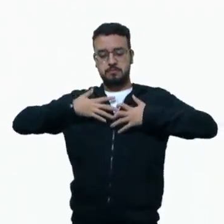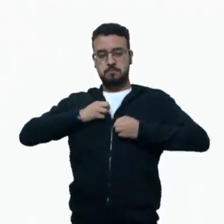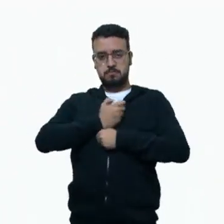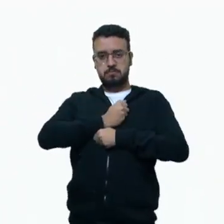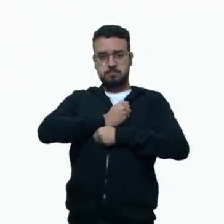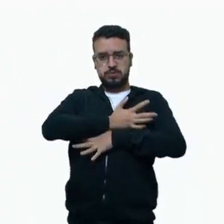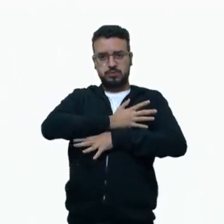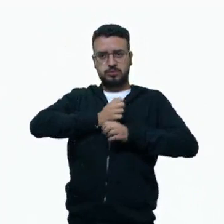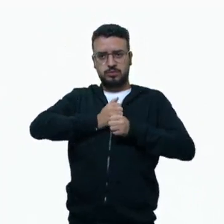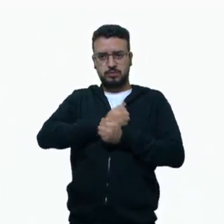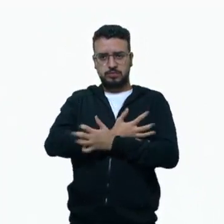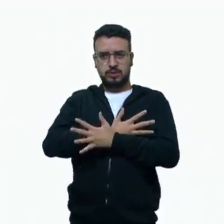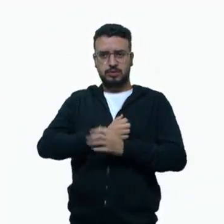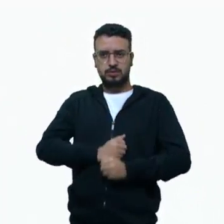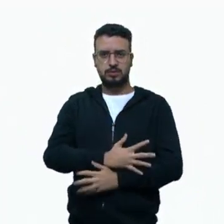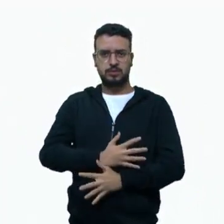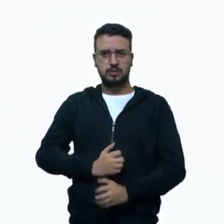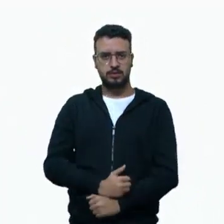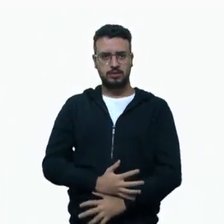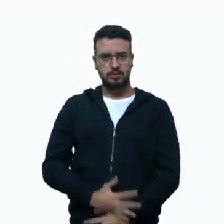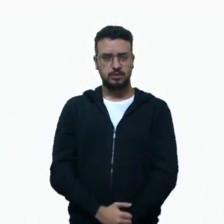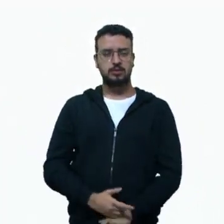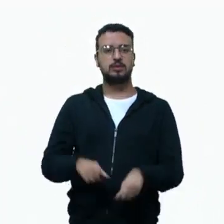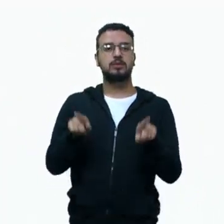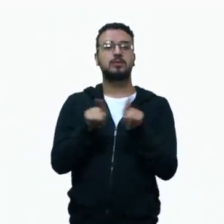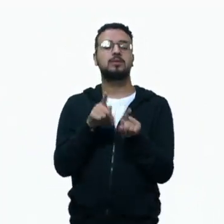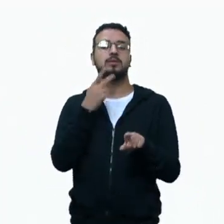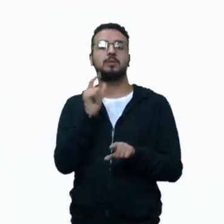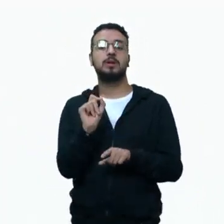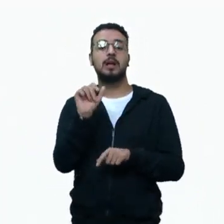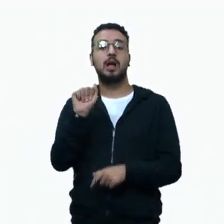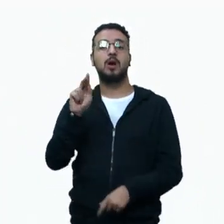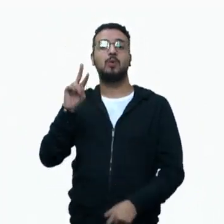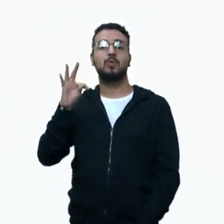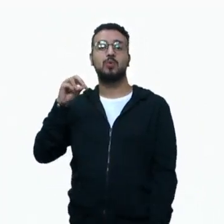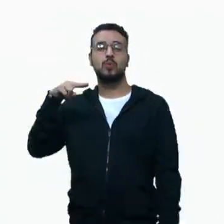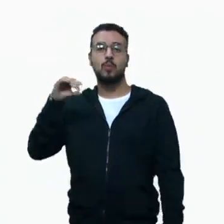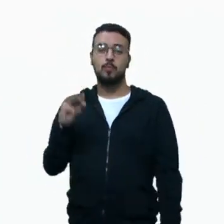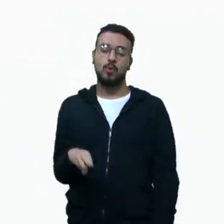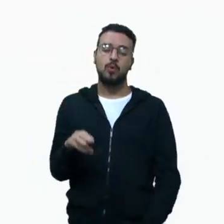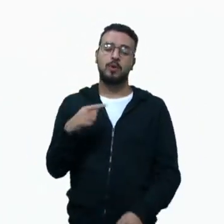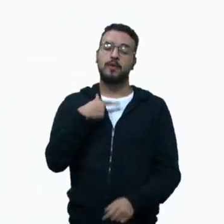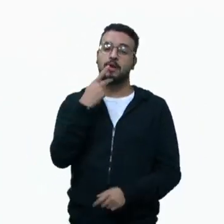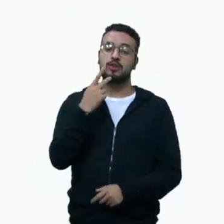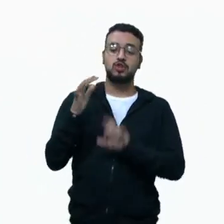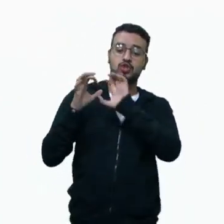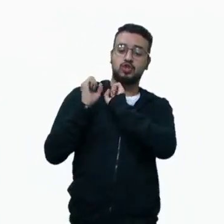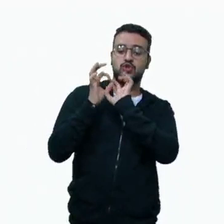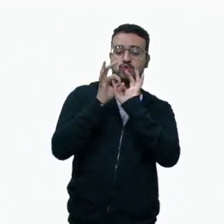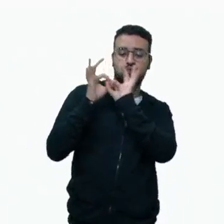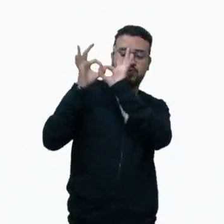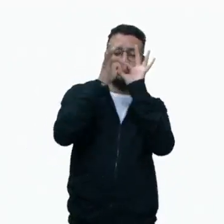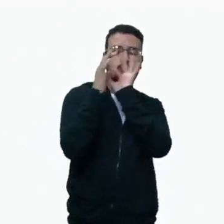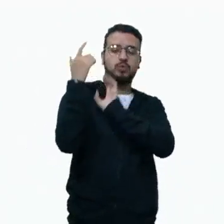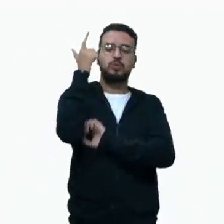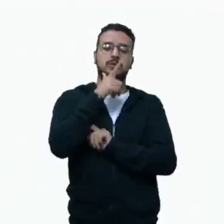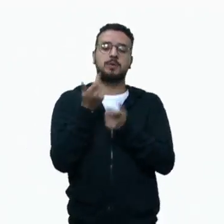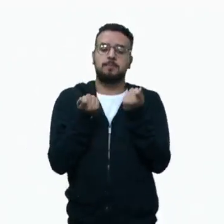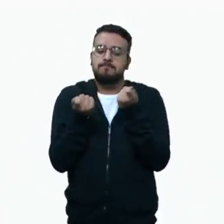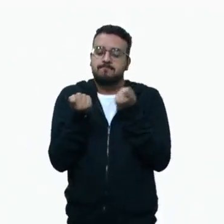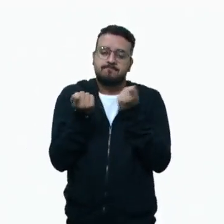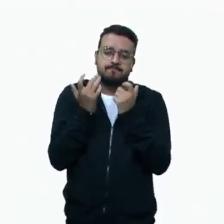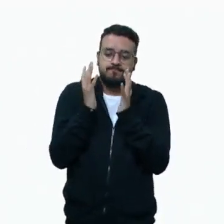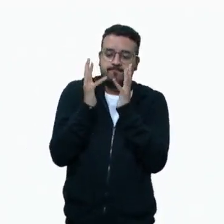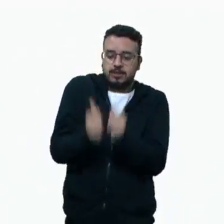falei rapidamente sobre o sistema nervoso autônomo, falei que juntos eles vão orientar e coordenar todas as atividades